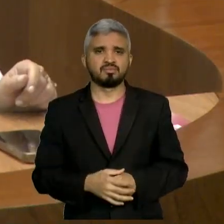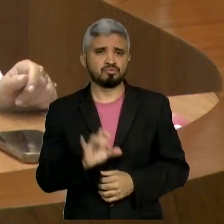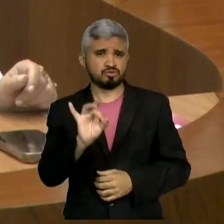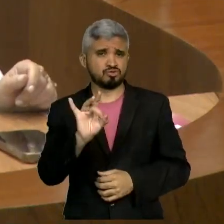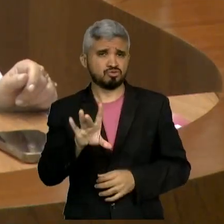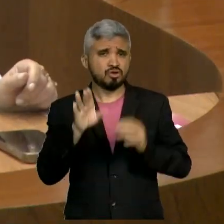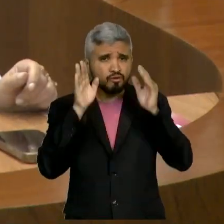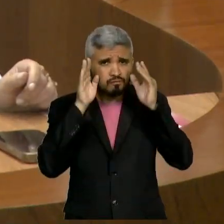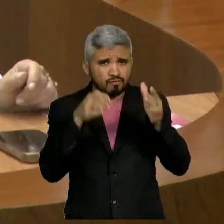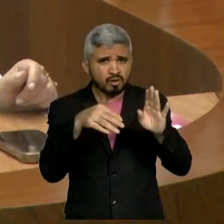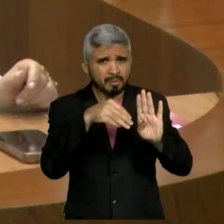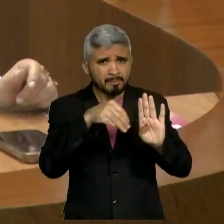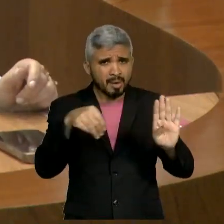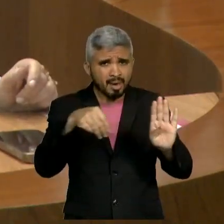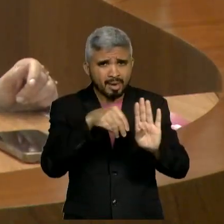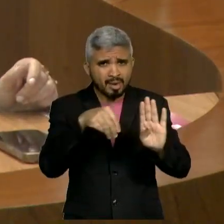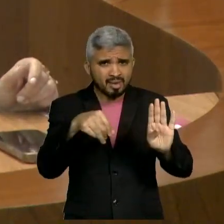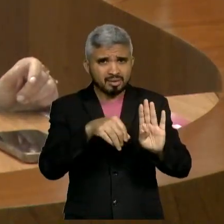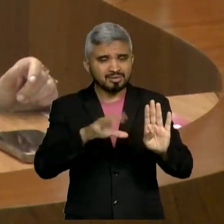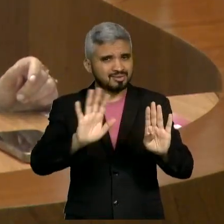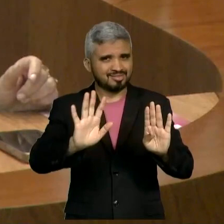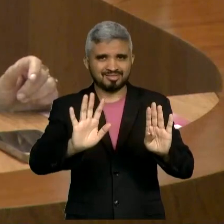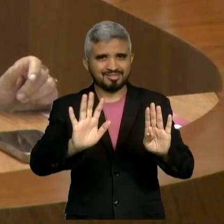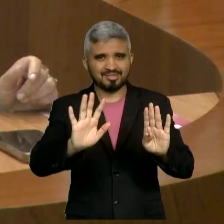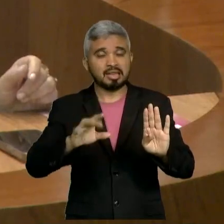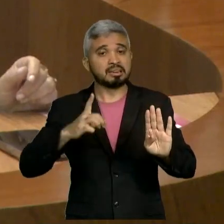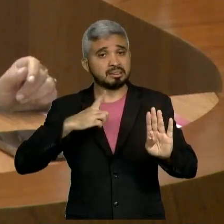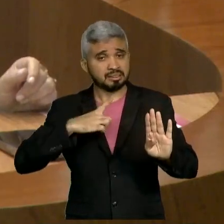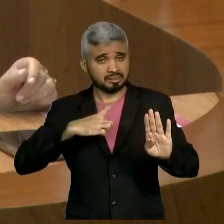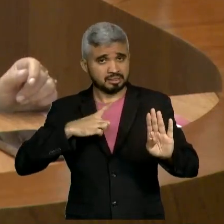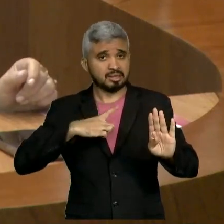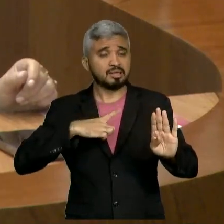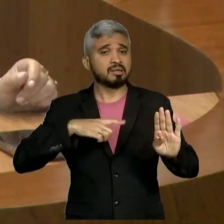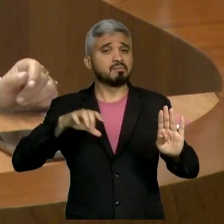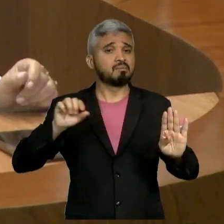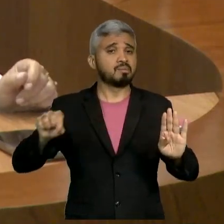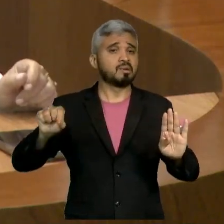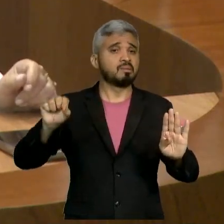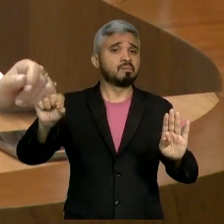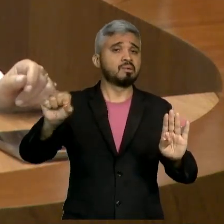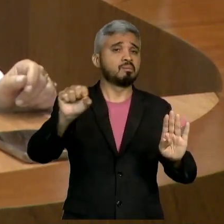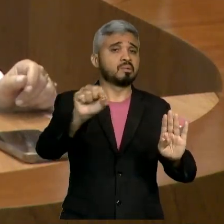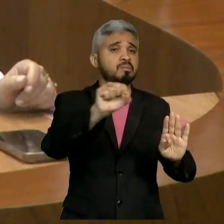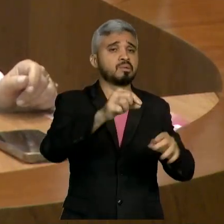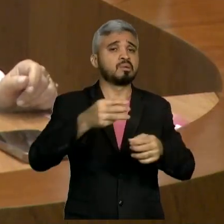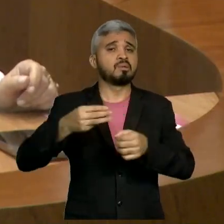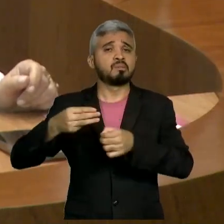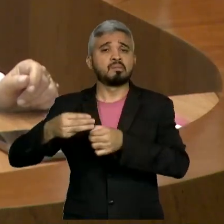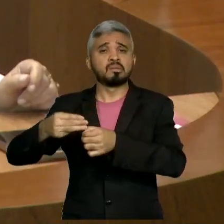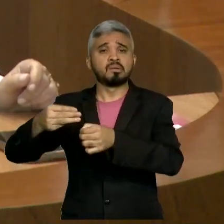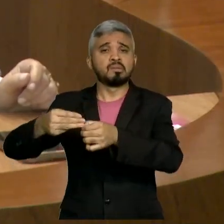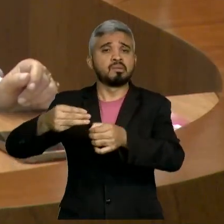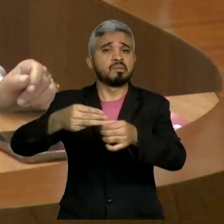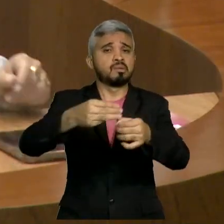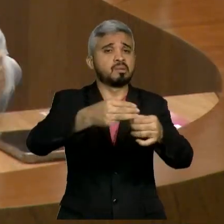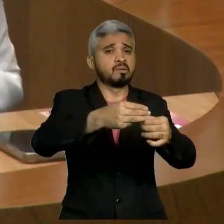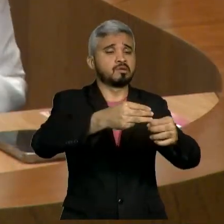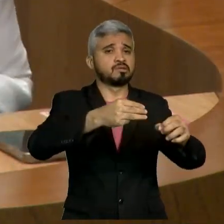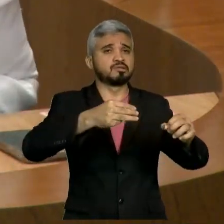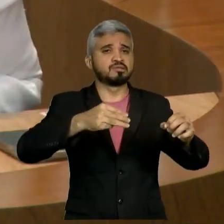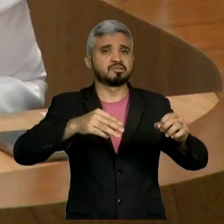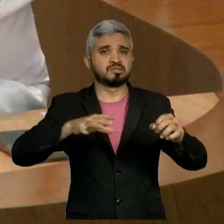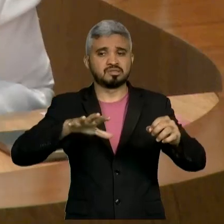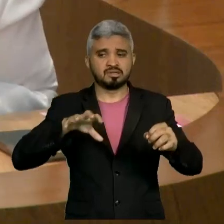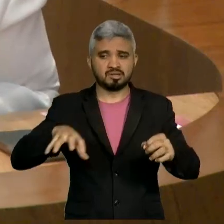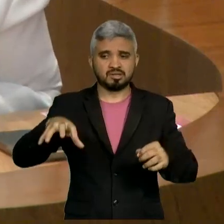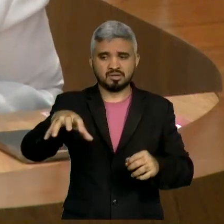de Barreirinhas, mas ela atinge os municípios onde os lençóis maranhenses estão cravados, que é a região